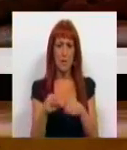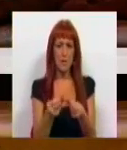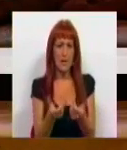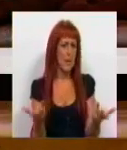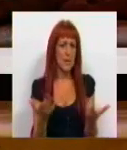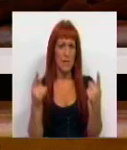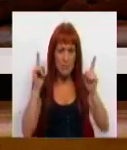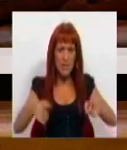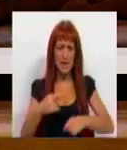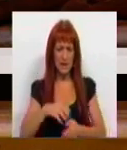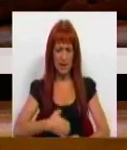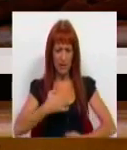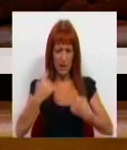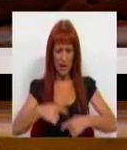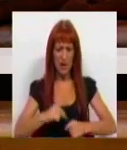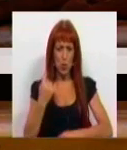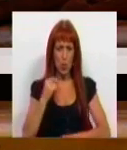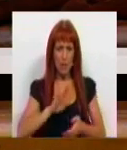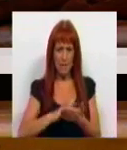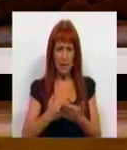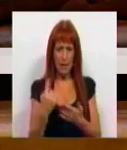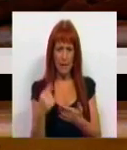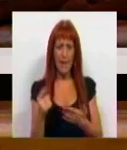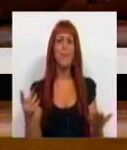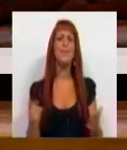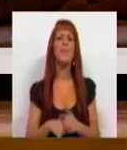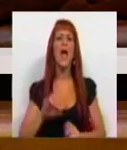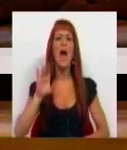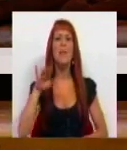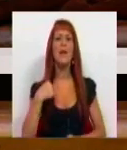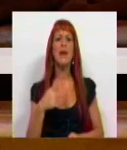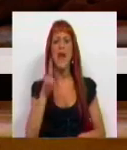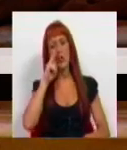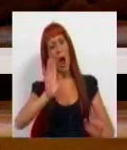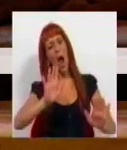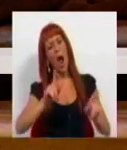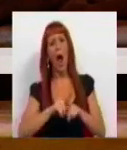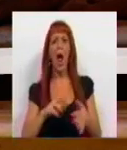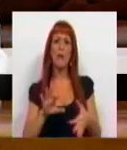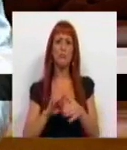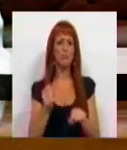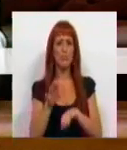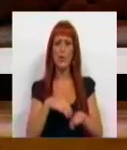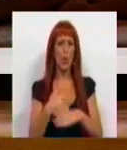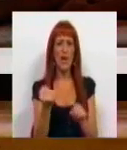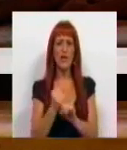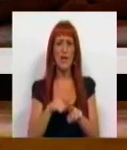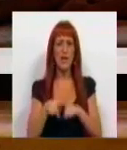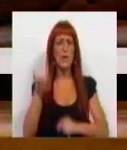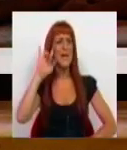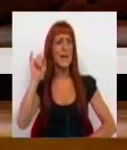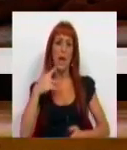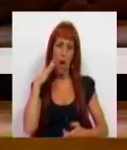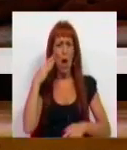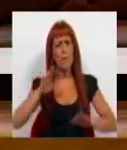matéria tem um significado e uma interpretação. A primeira desculpa para a inação política é a ideia de que,